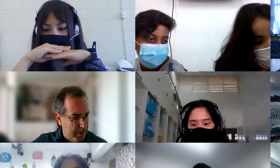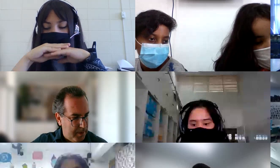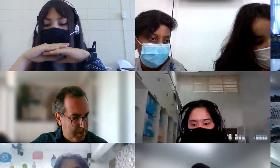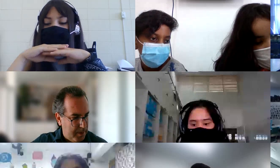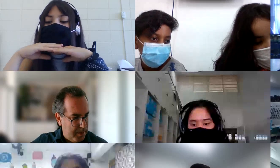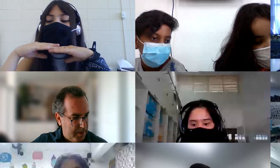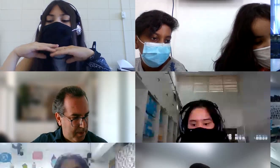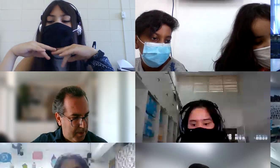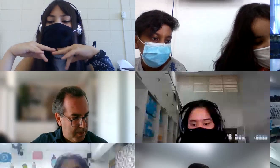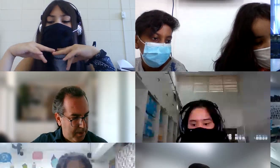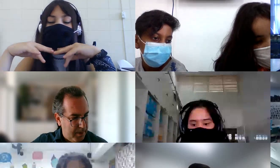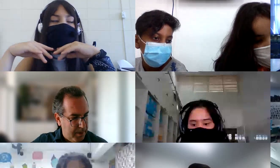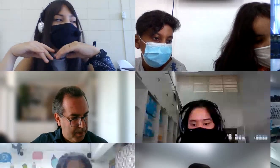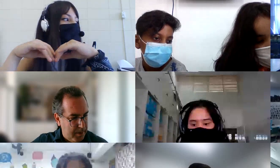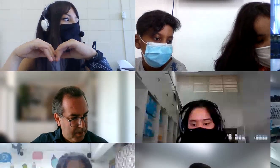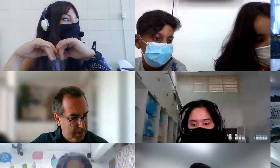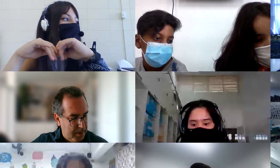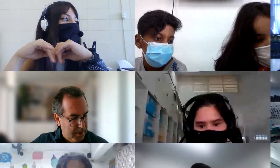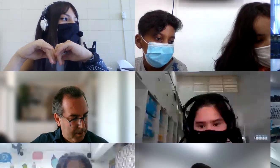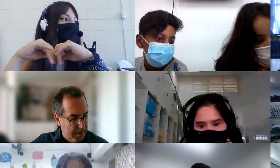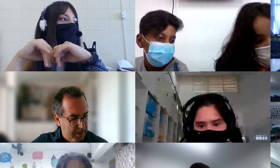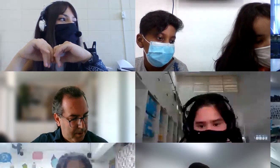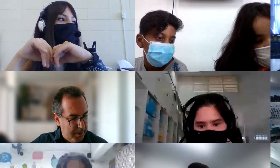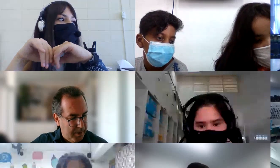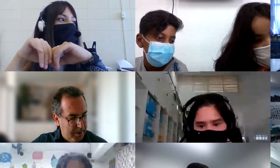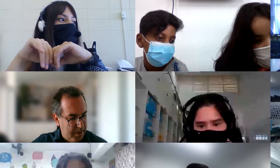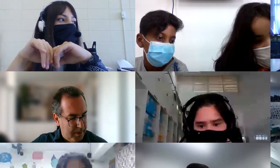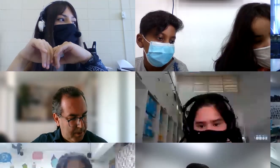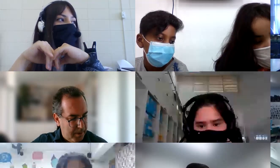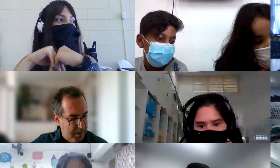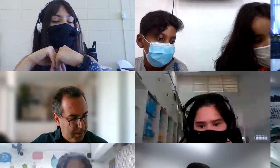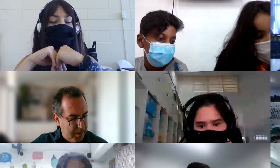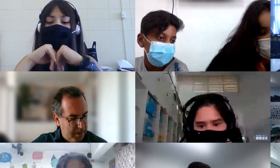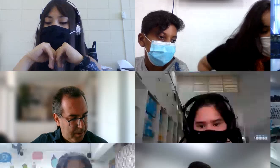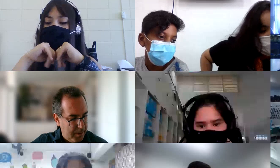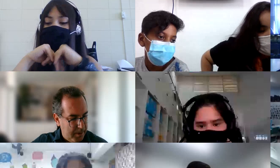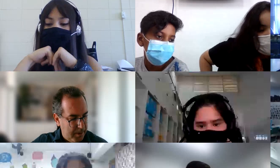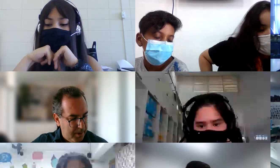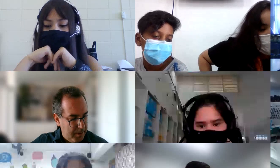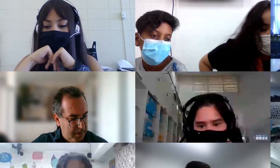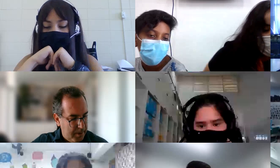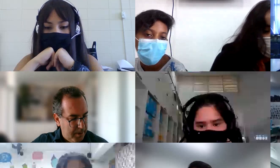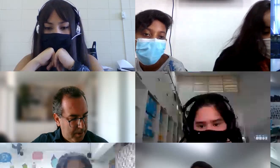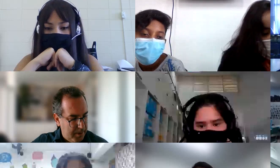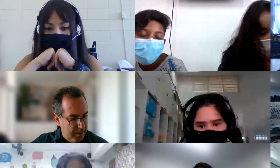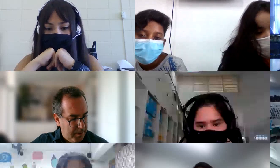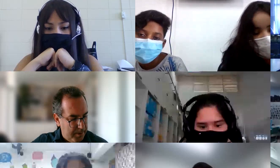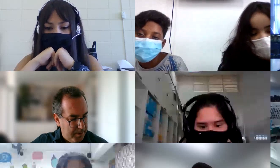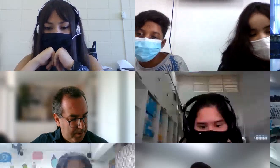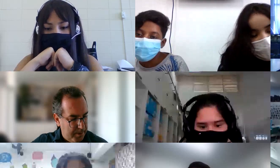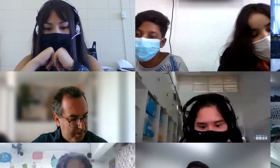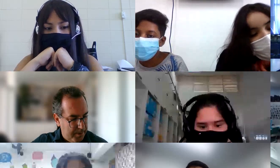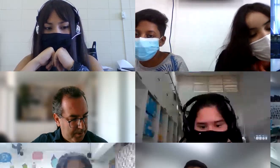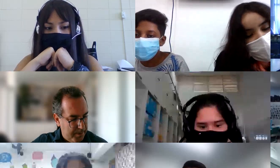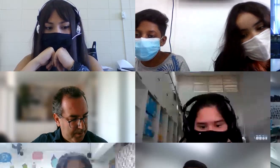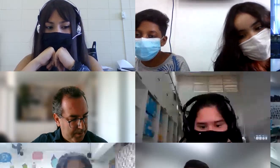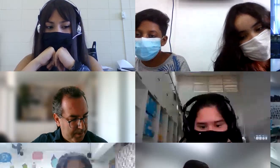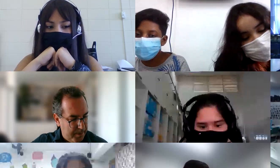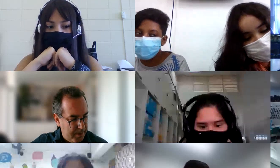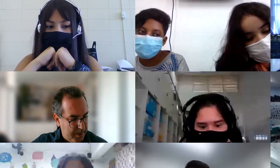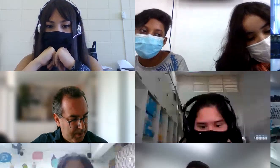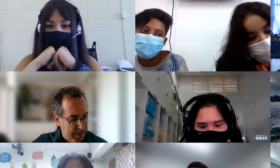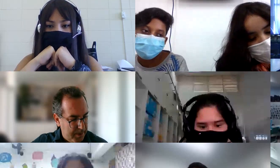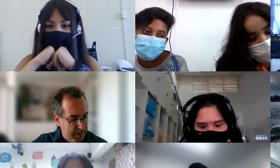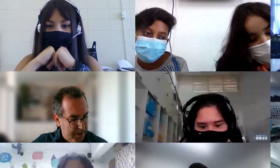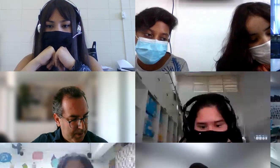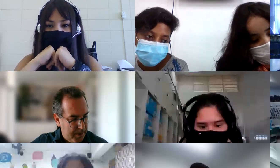assim nós, enquanto população, possamos evitar a disseminação de informações falsas e cair em muitas